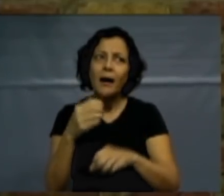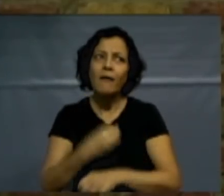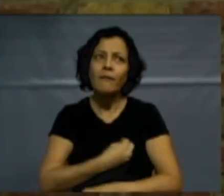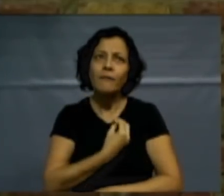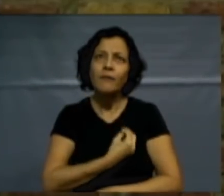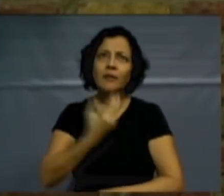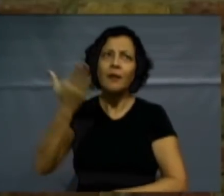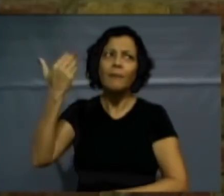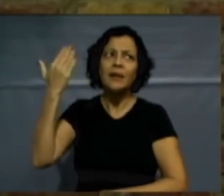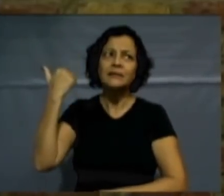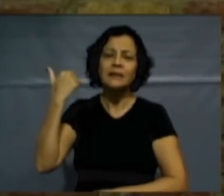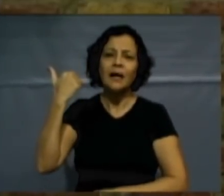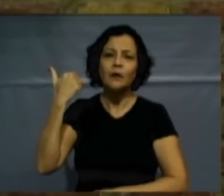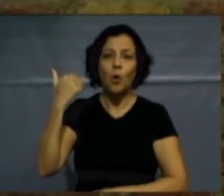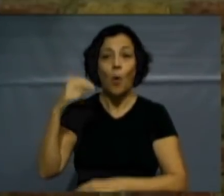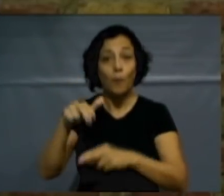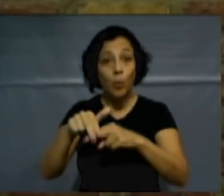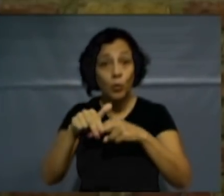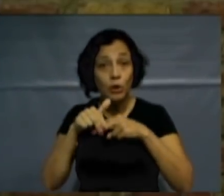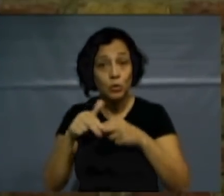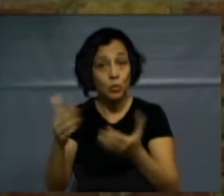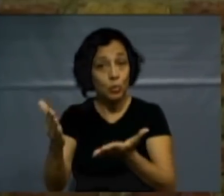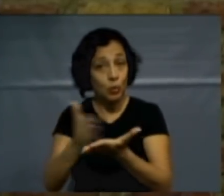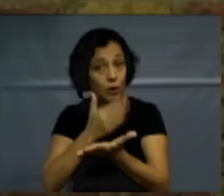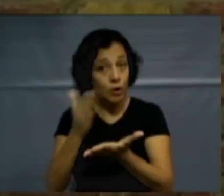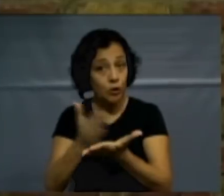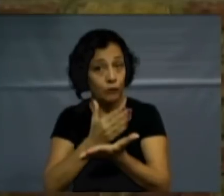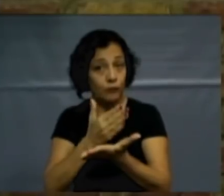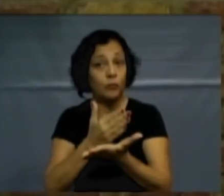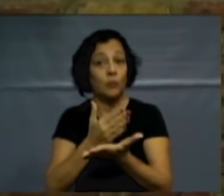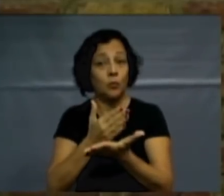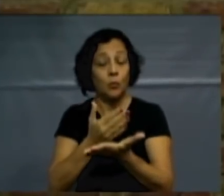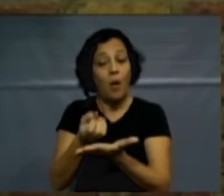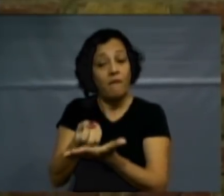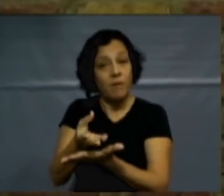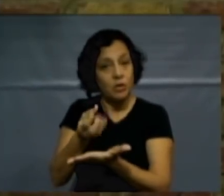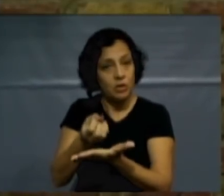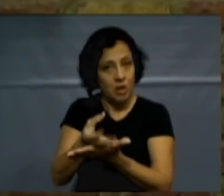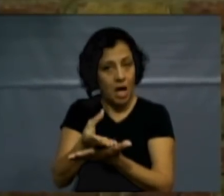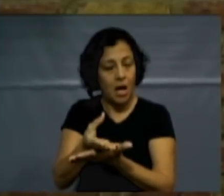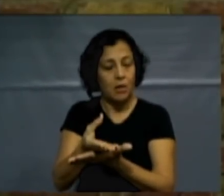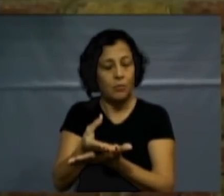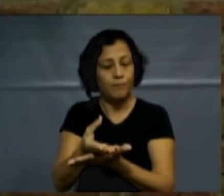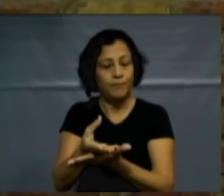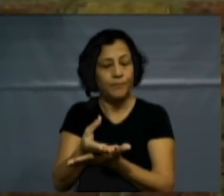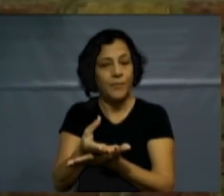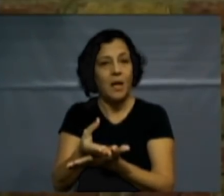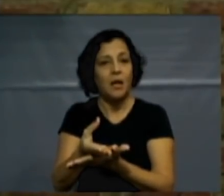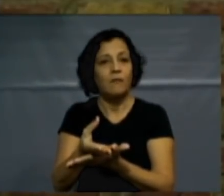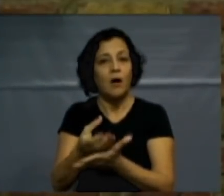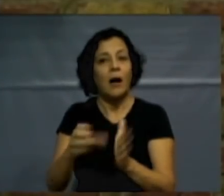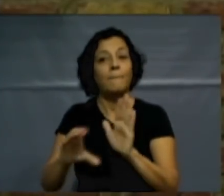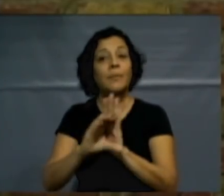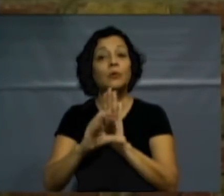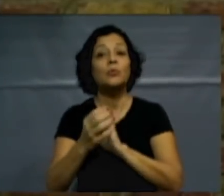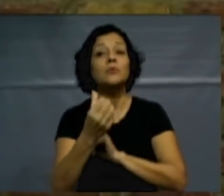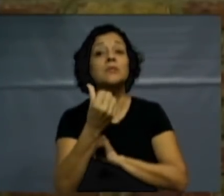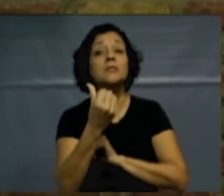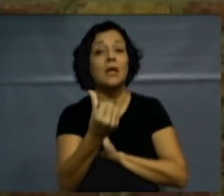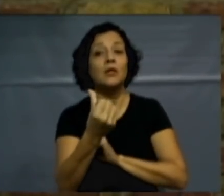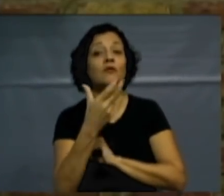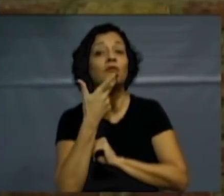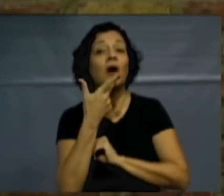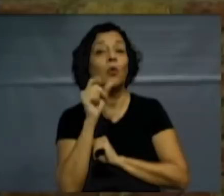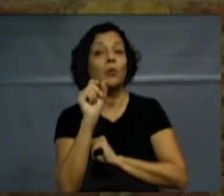Espírito da Verdade, no capítulo 6, item 5 do Evangelho segundo o Espiritismo, vai dizer para